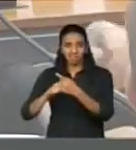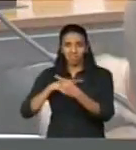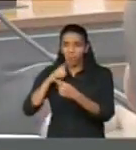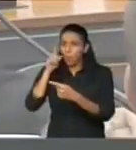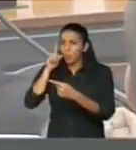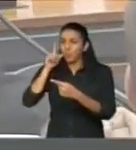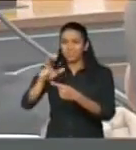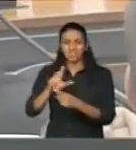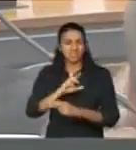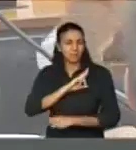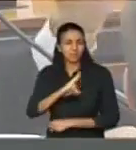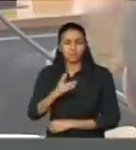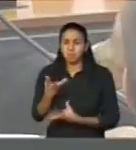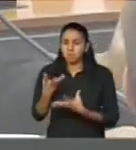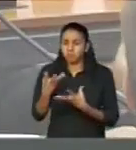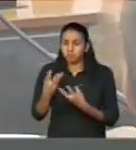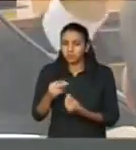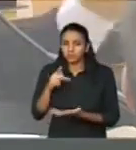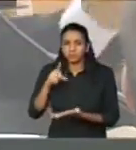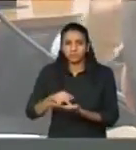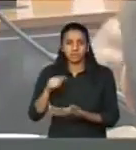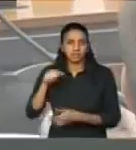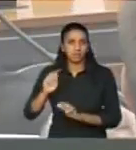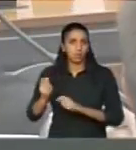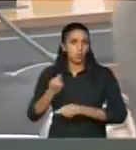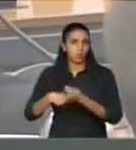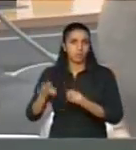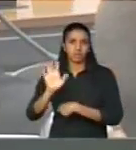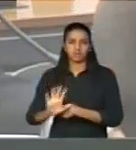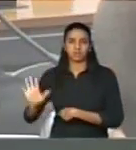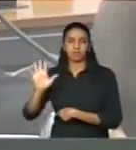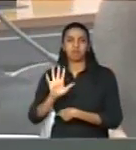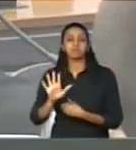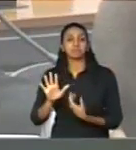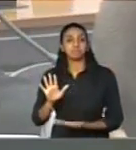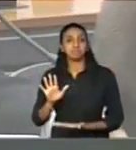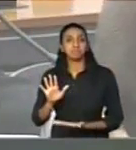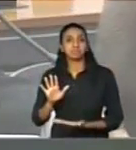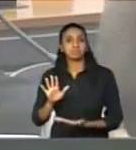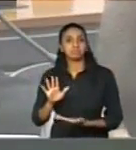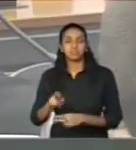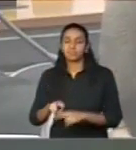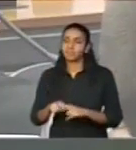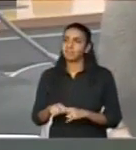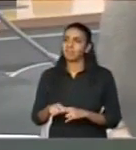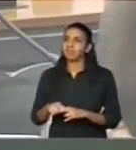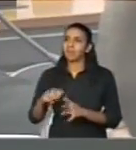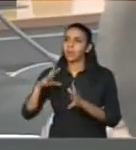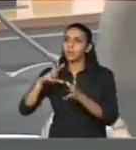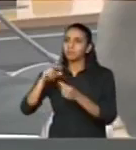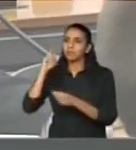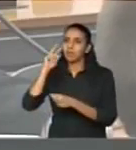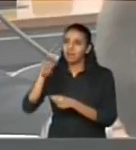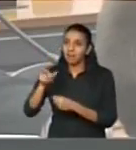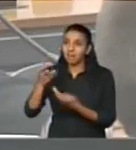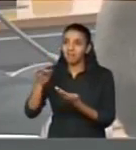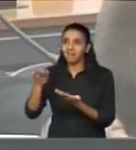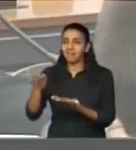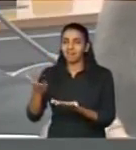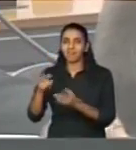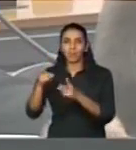representa muito para a economia nacional. Se ali foi investido, com certeza o mundo bélico vai vir atrás